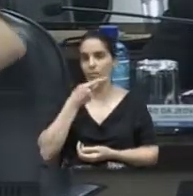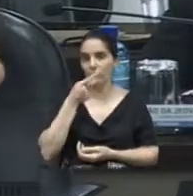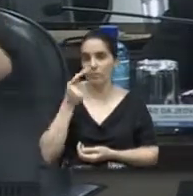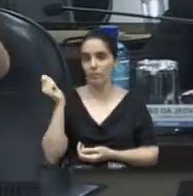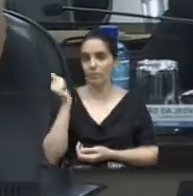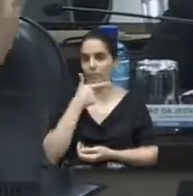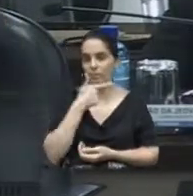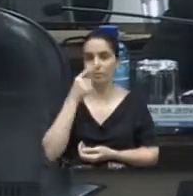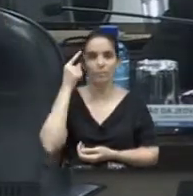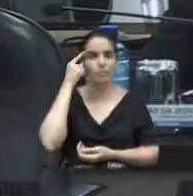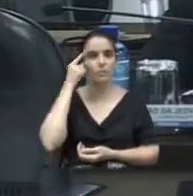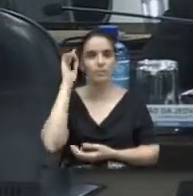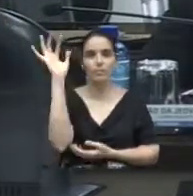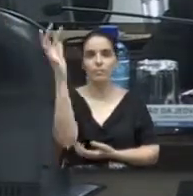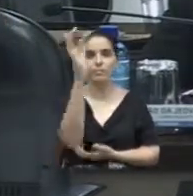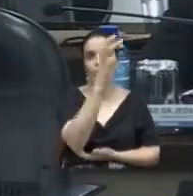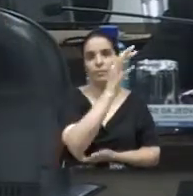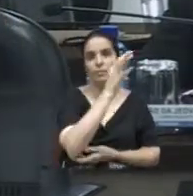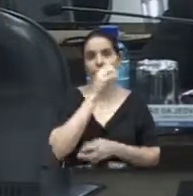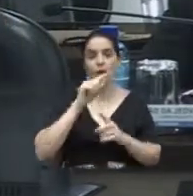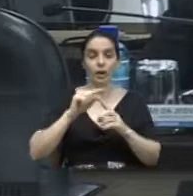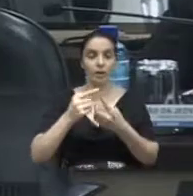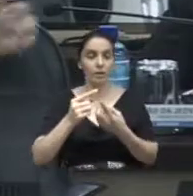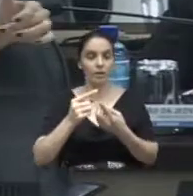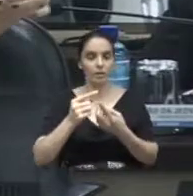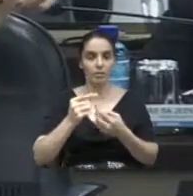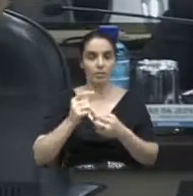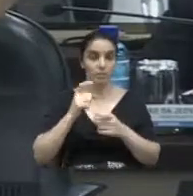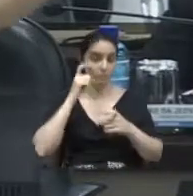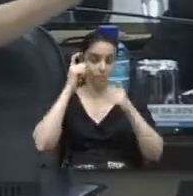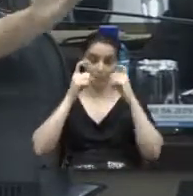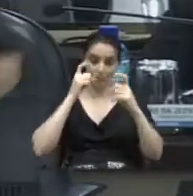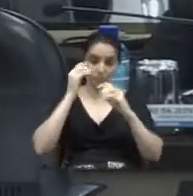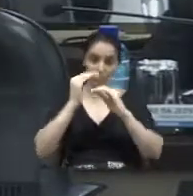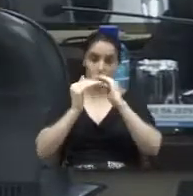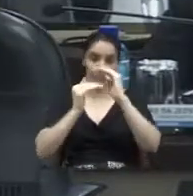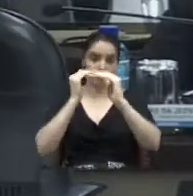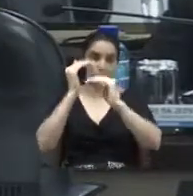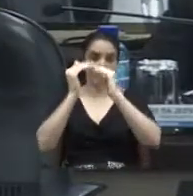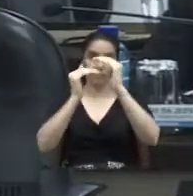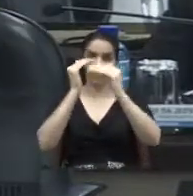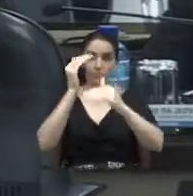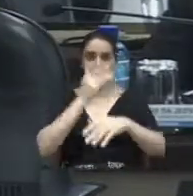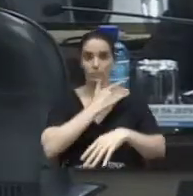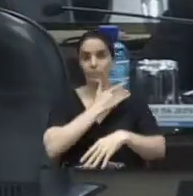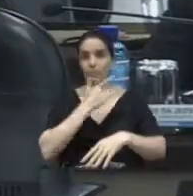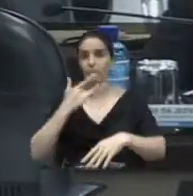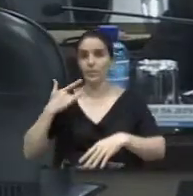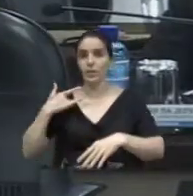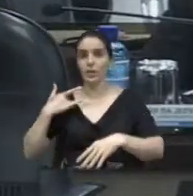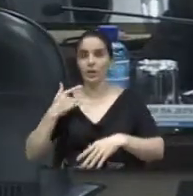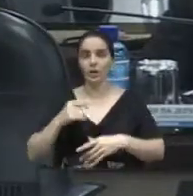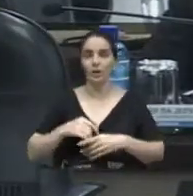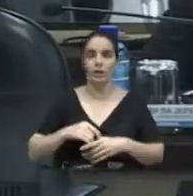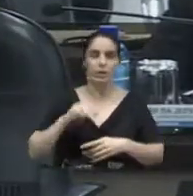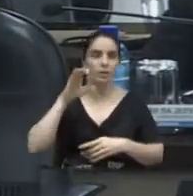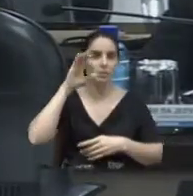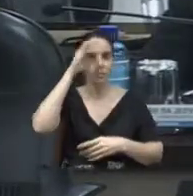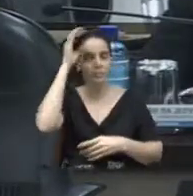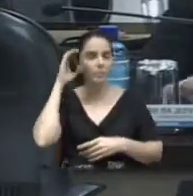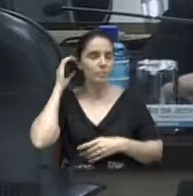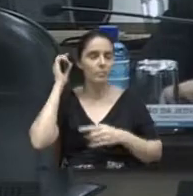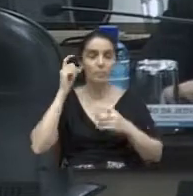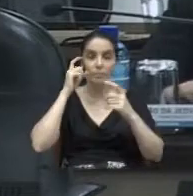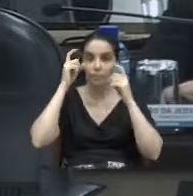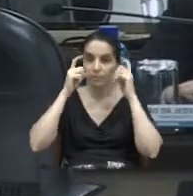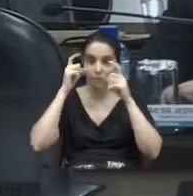com o meio ambiente, não está preocupada com desenvolvimento. Tanto problema como saúde pública e a pessoa está preocupada com árvore. Não é. Meio